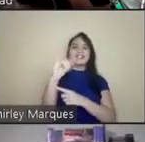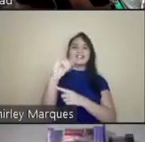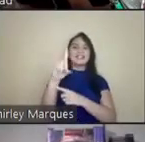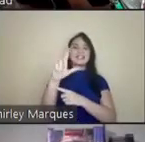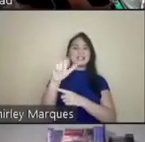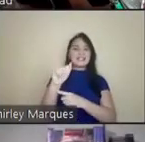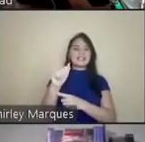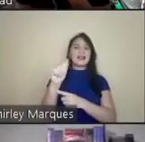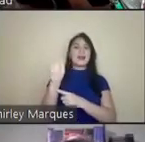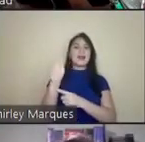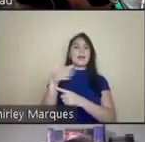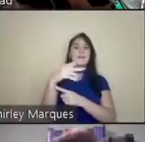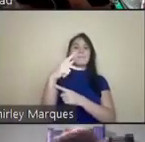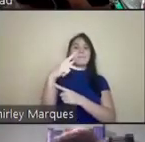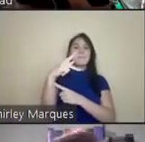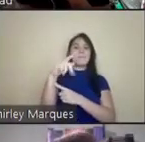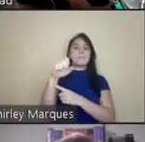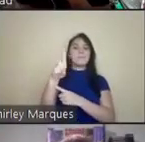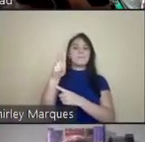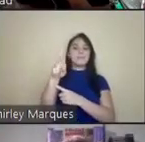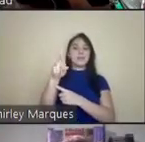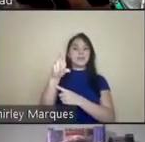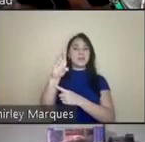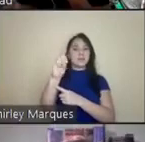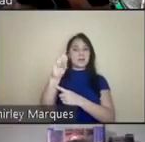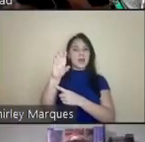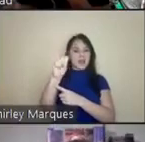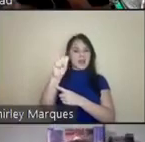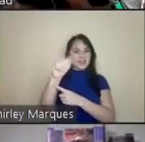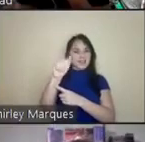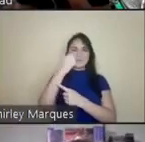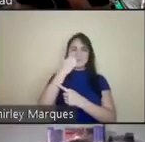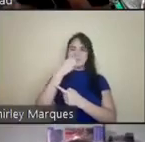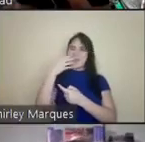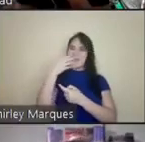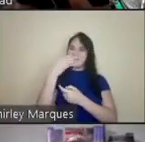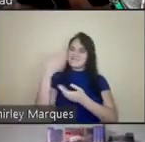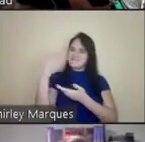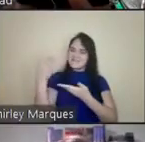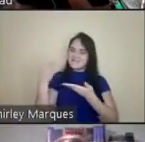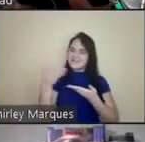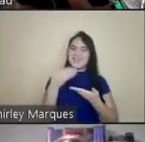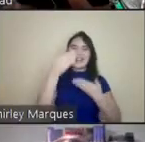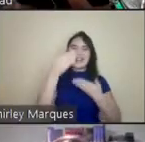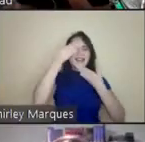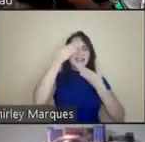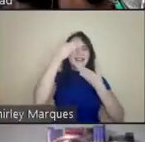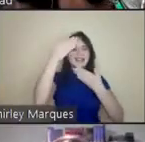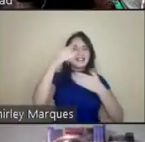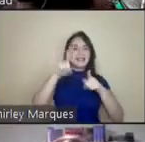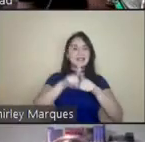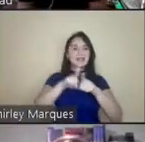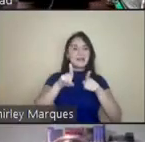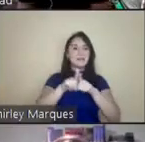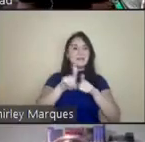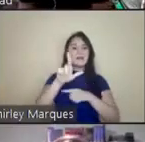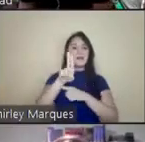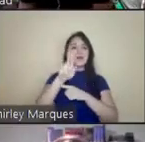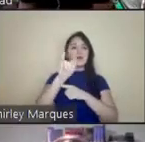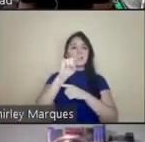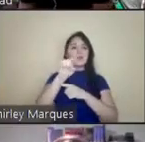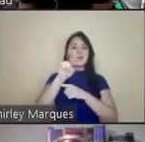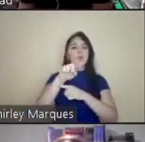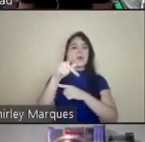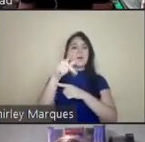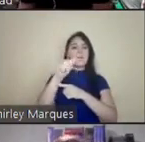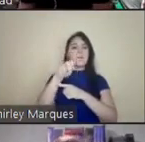bem-vinda. Agradecer a Picam, a Luiz Paulo, pelo convite de fazer parte dessa festa. E a gente